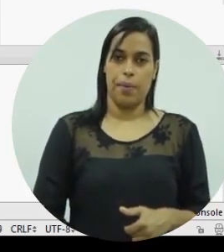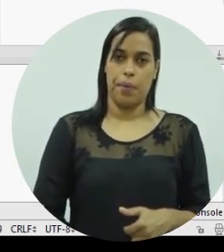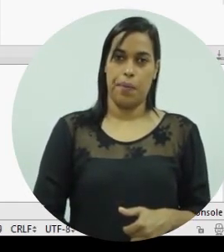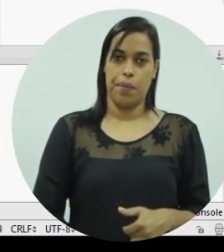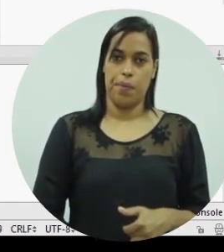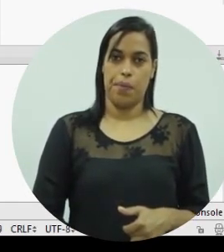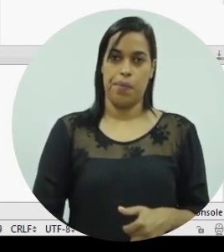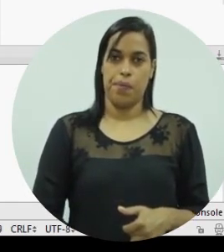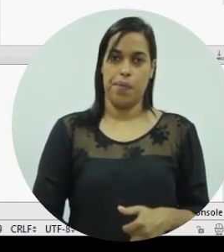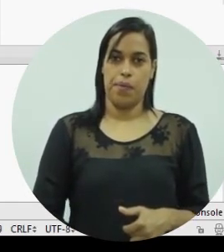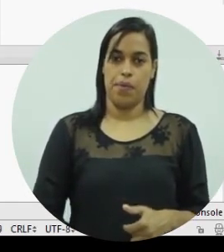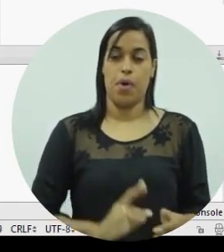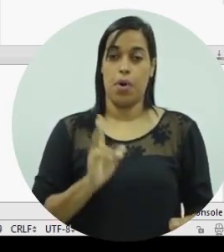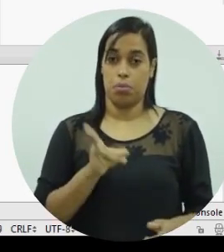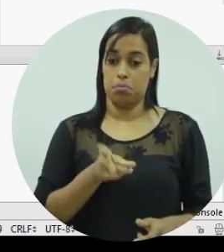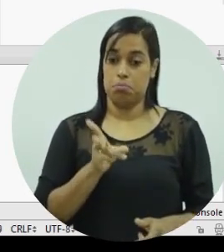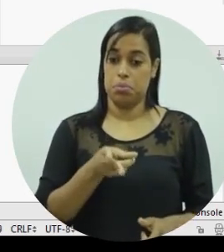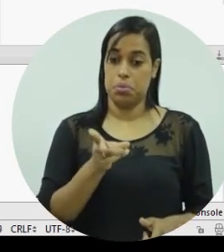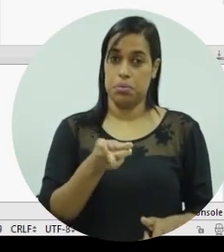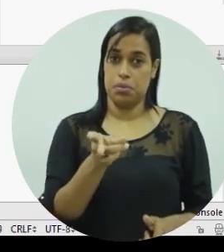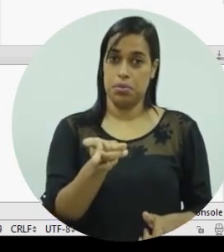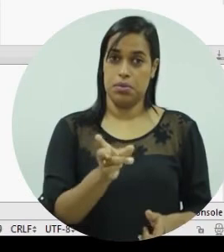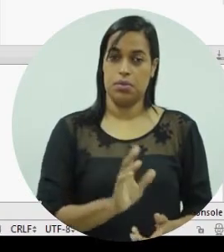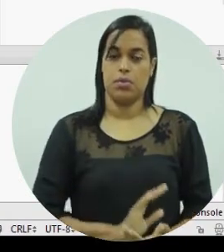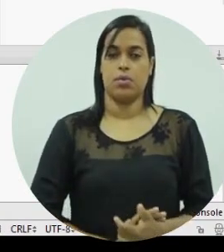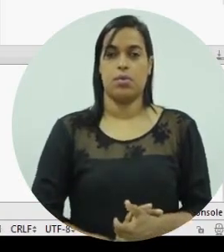Vamos rodar.